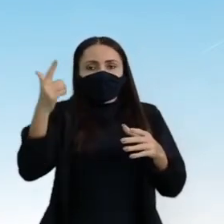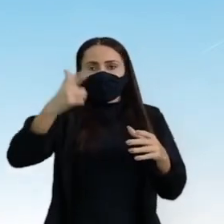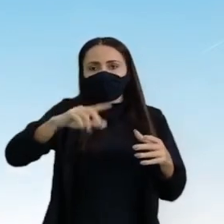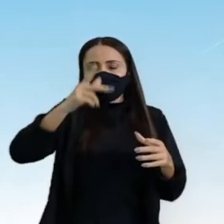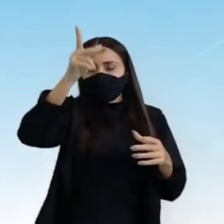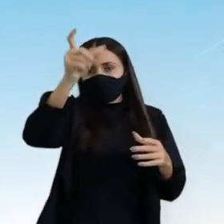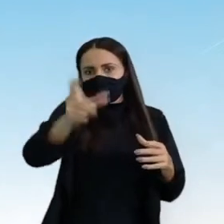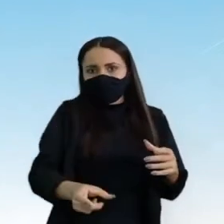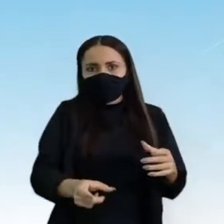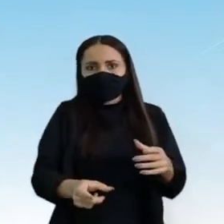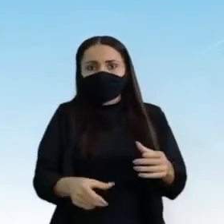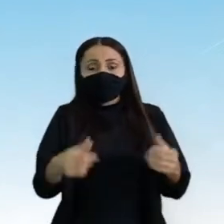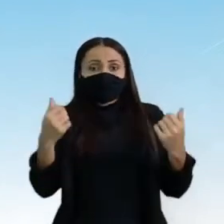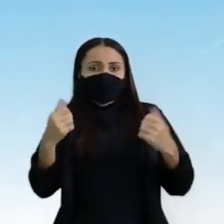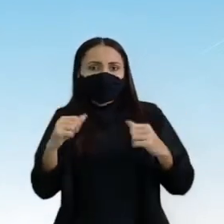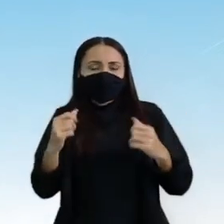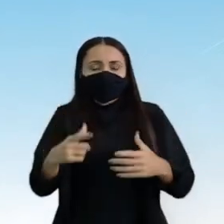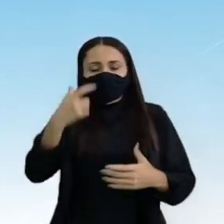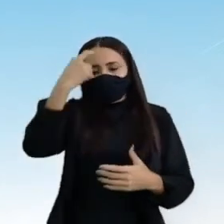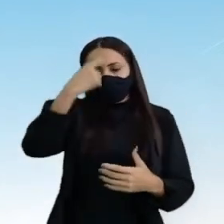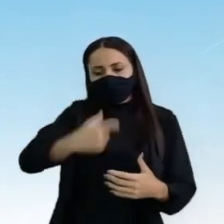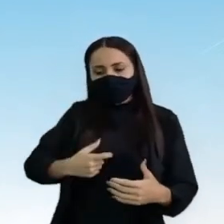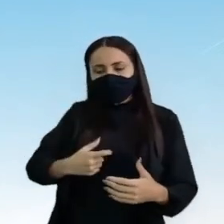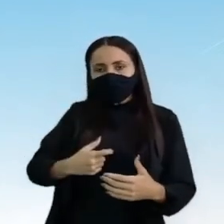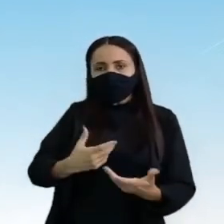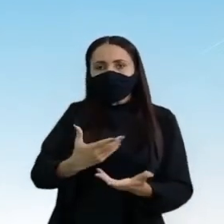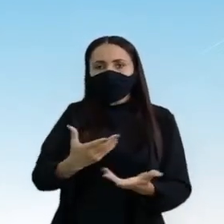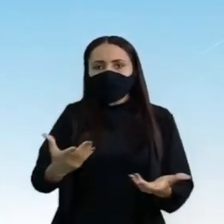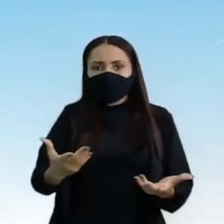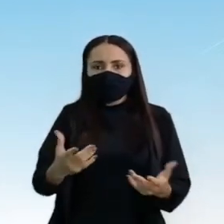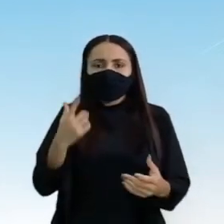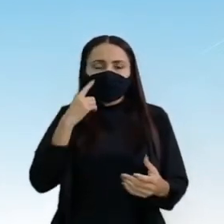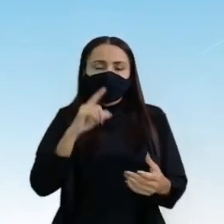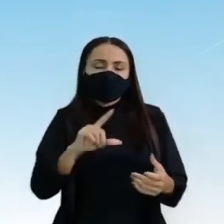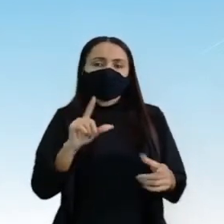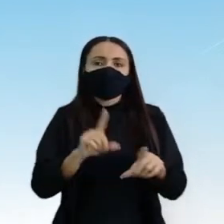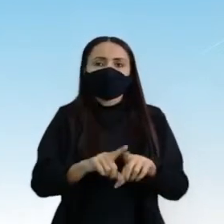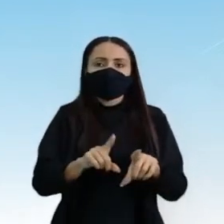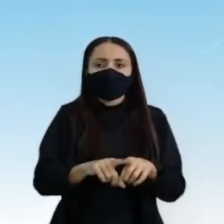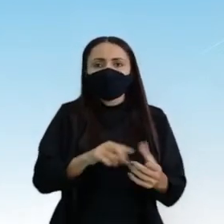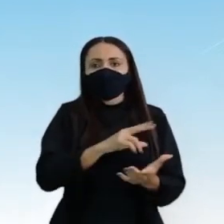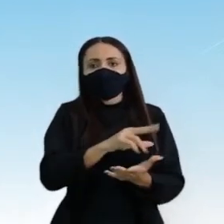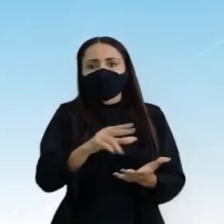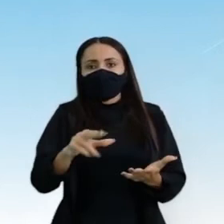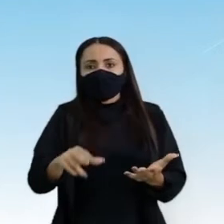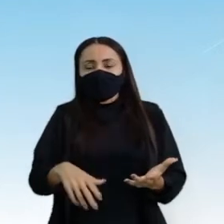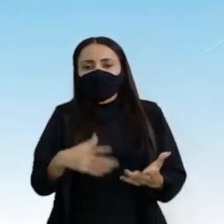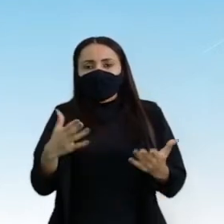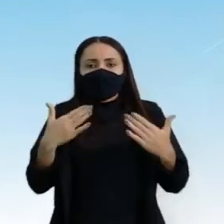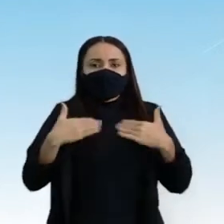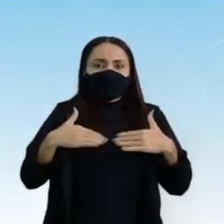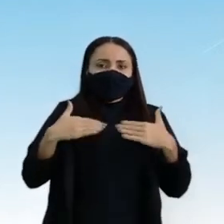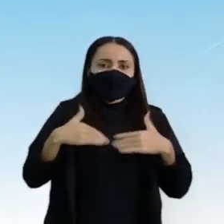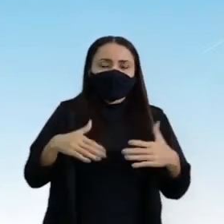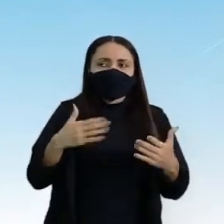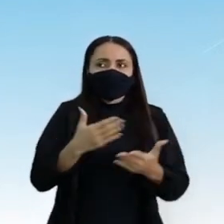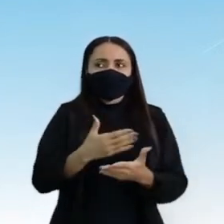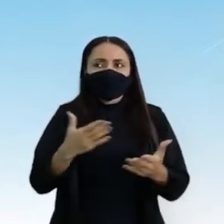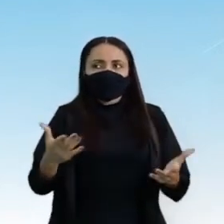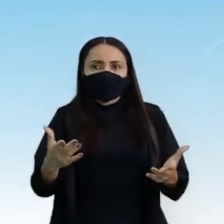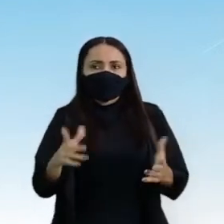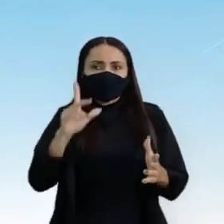pessoa. Sempre deve ser a minha referência. Porque aí eu vou conseguir fazer as coisas de uma maneira mais tranquila e